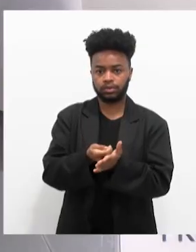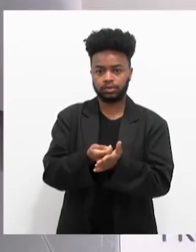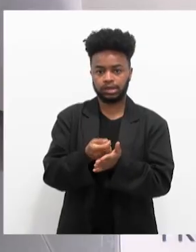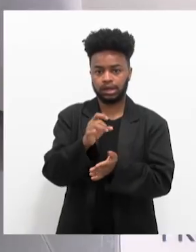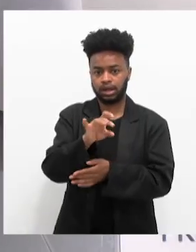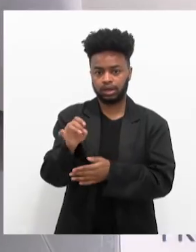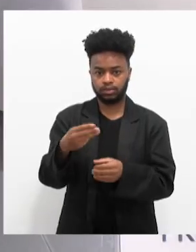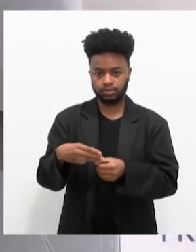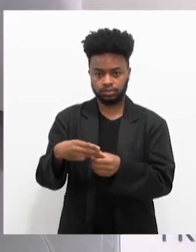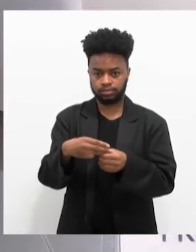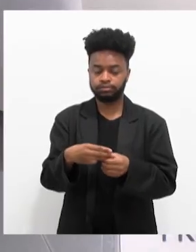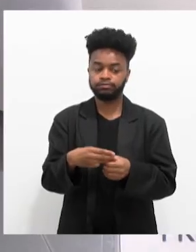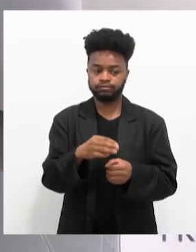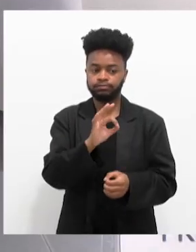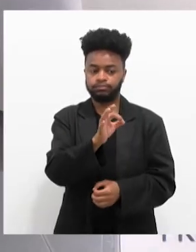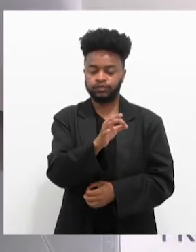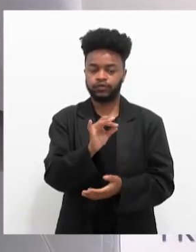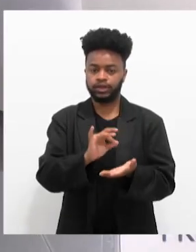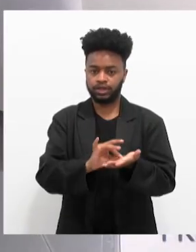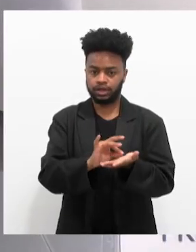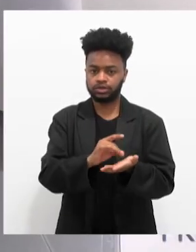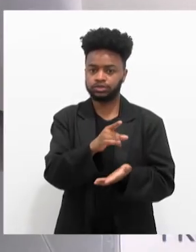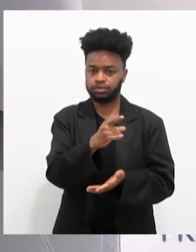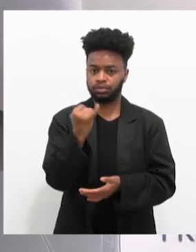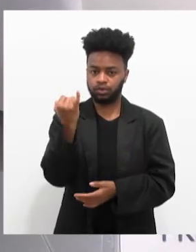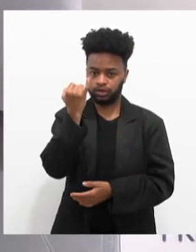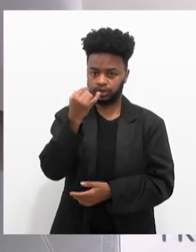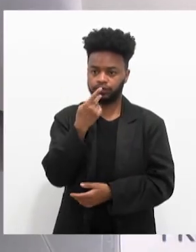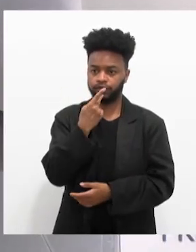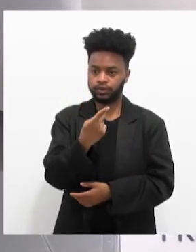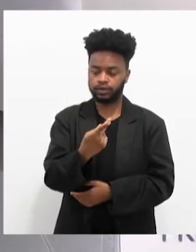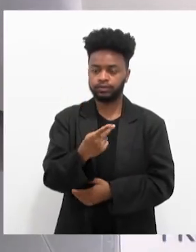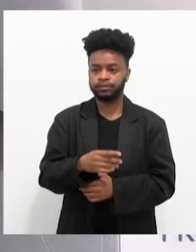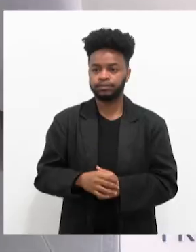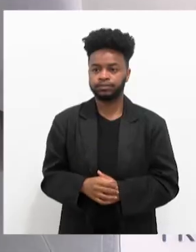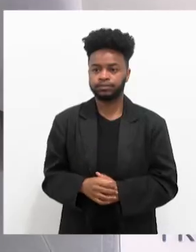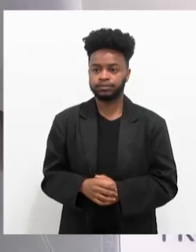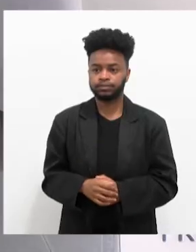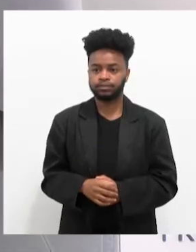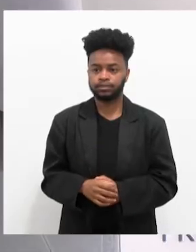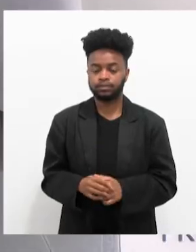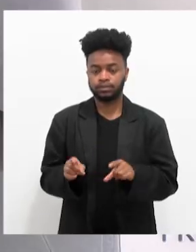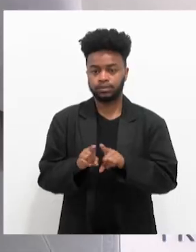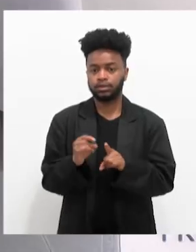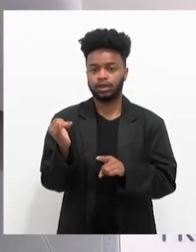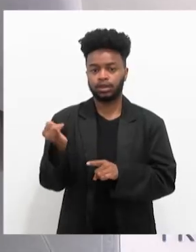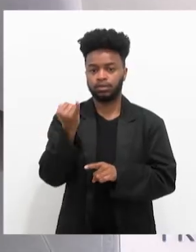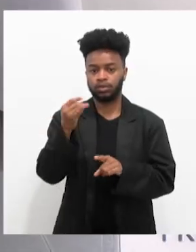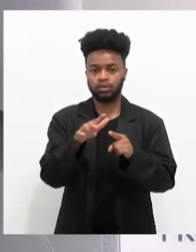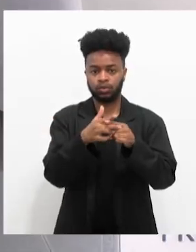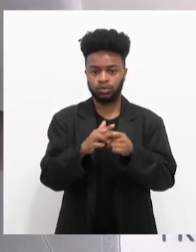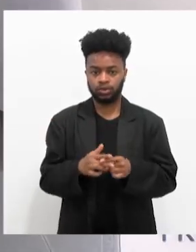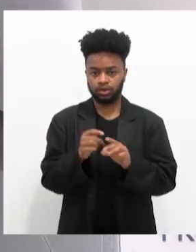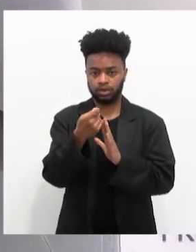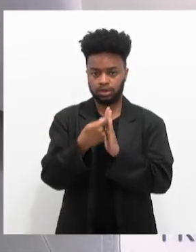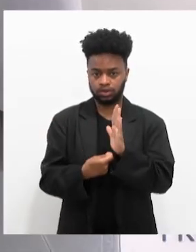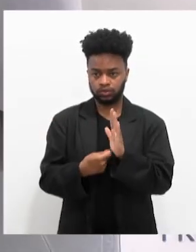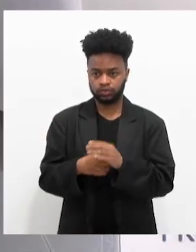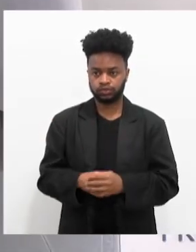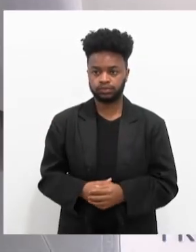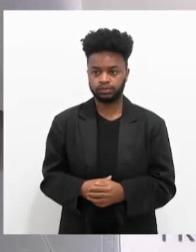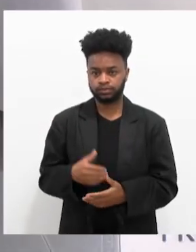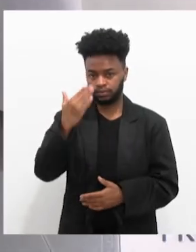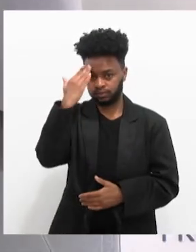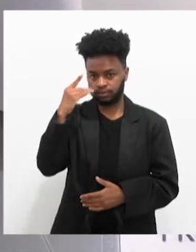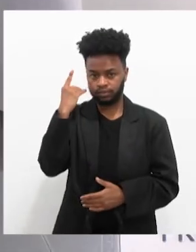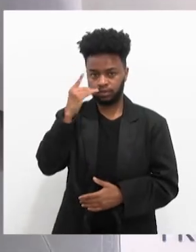bom. Boa observação, deputado Serafini. Importante também para confeccionar aí a nova normativa. Obrigado,